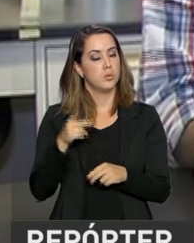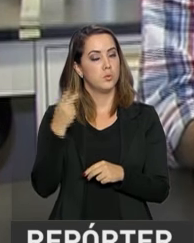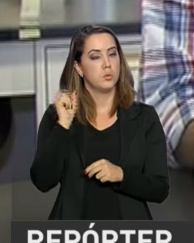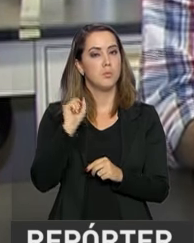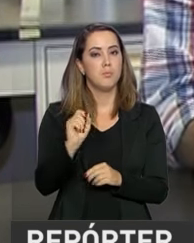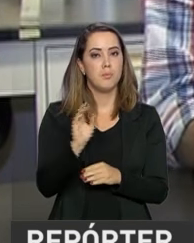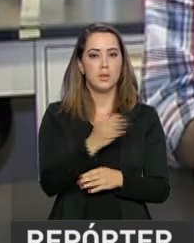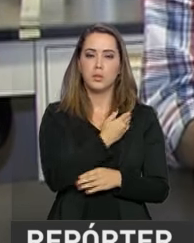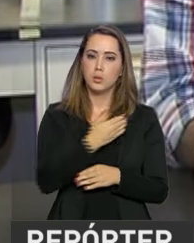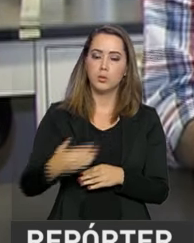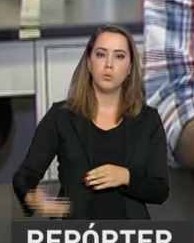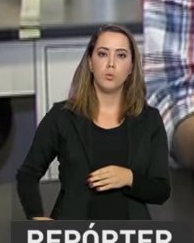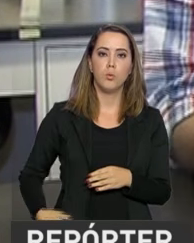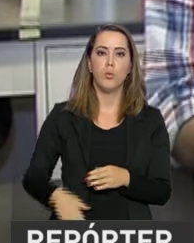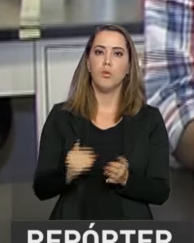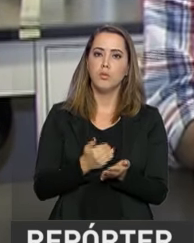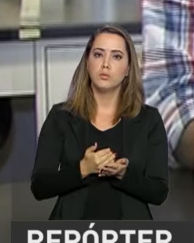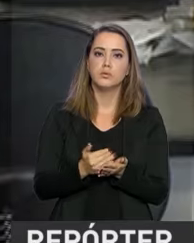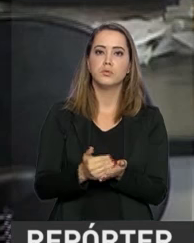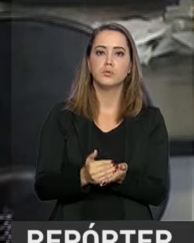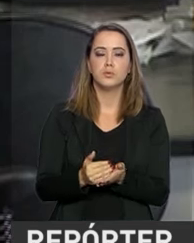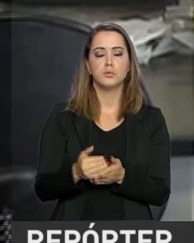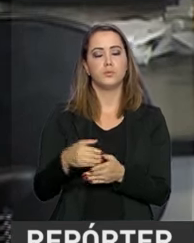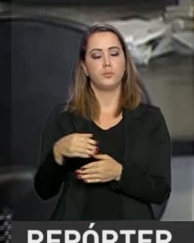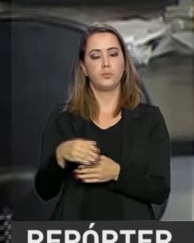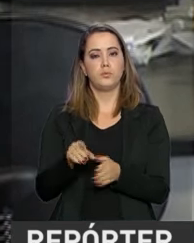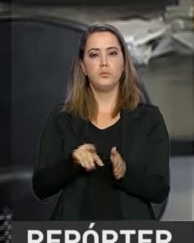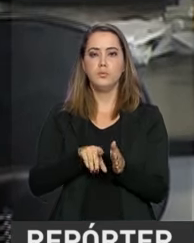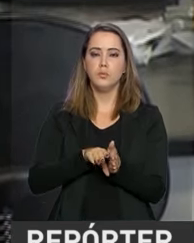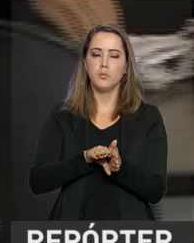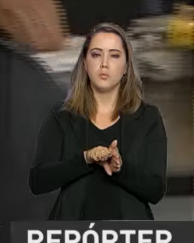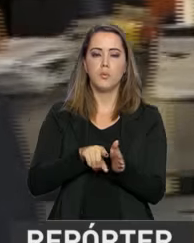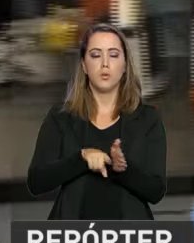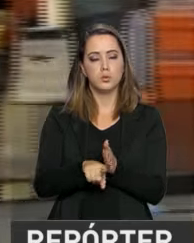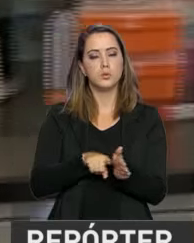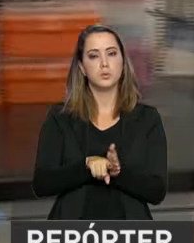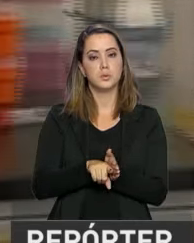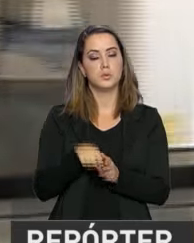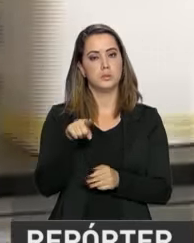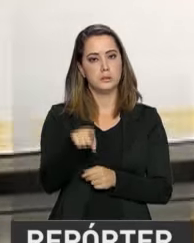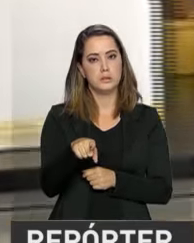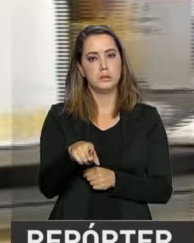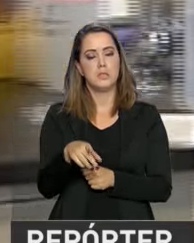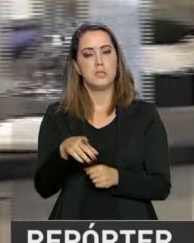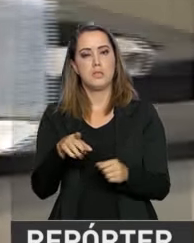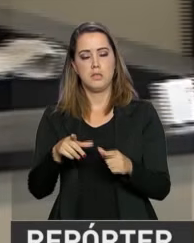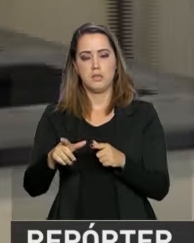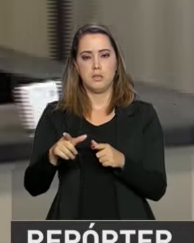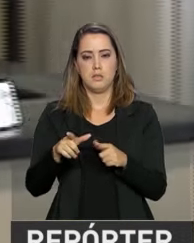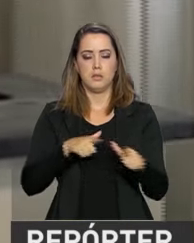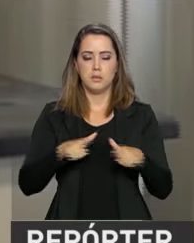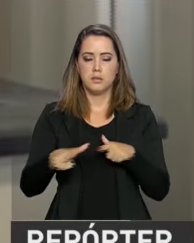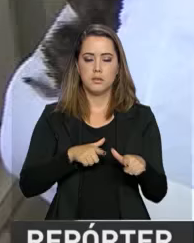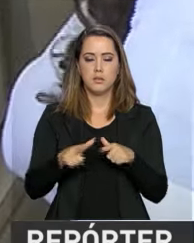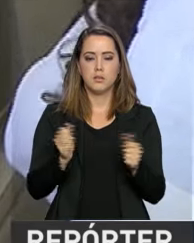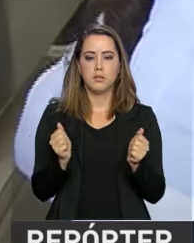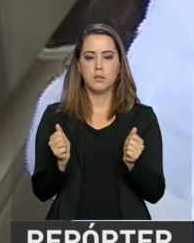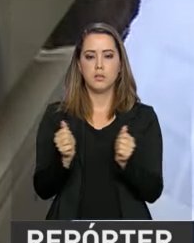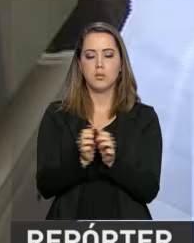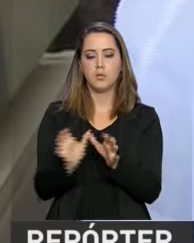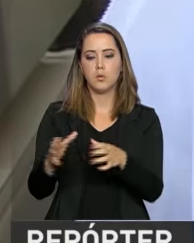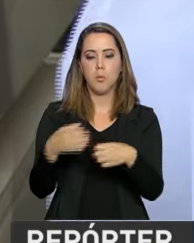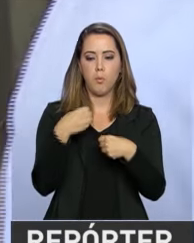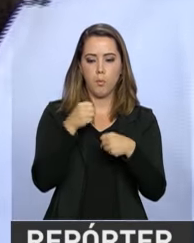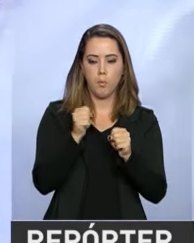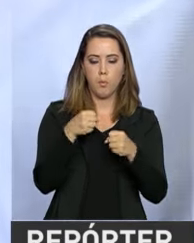governamentais de fomento de pesquisa aconteçam. O laboratório onde trabalha faz parte da rede Zica, uma força tarefa formada por